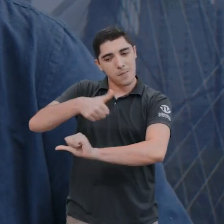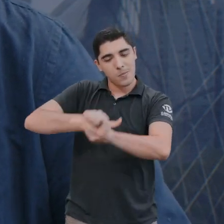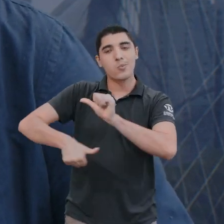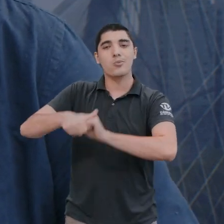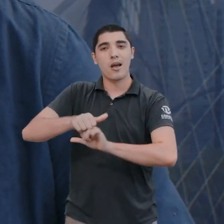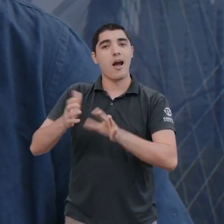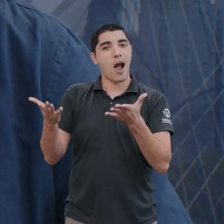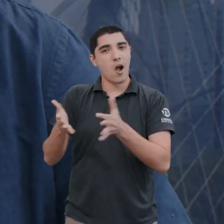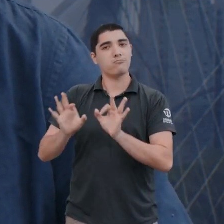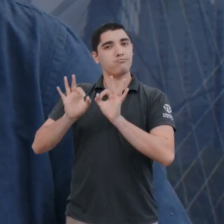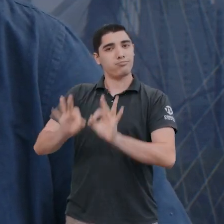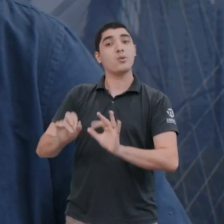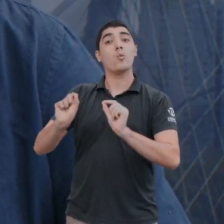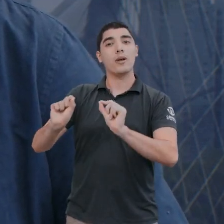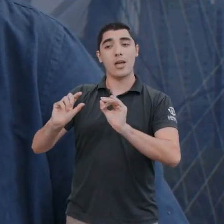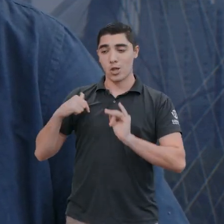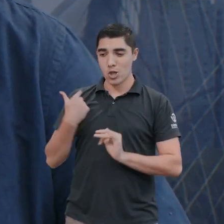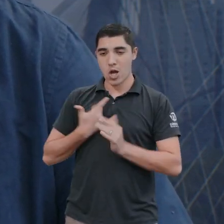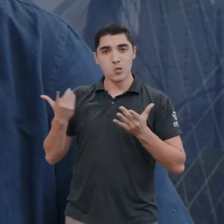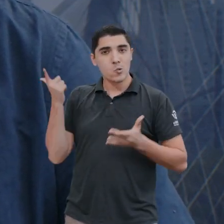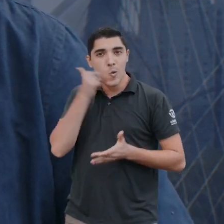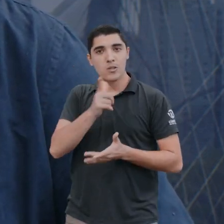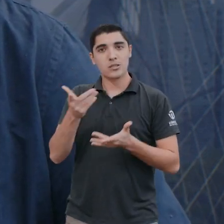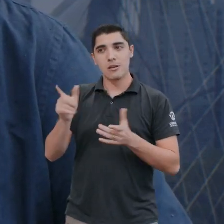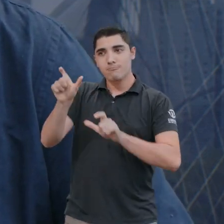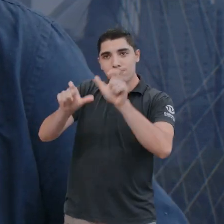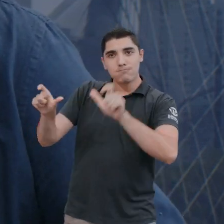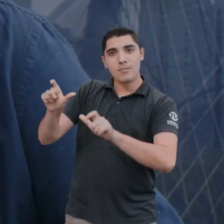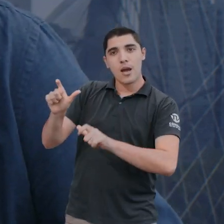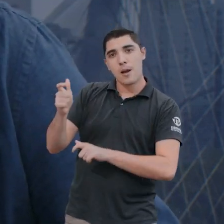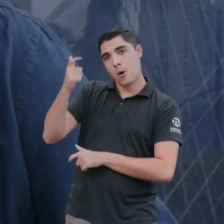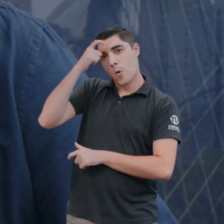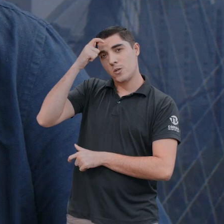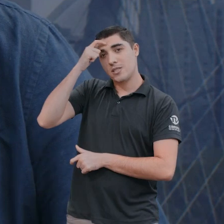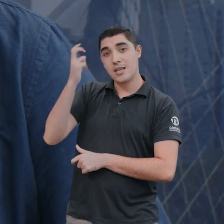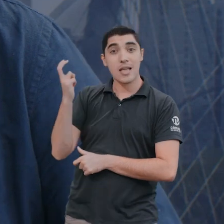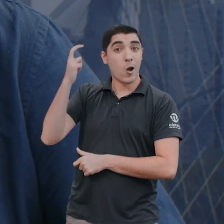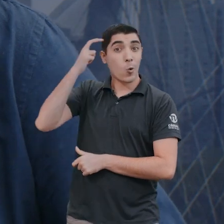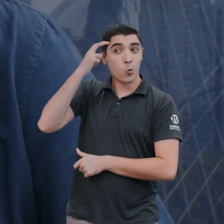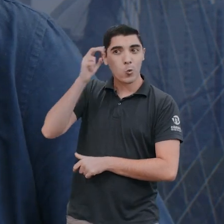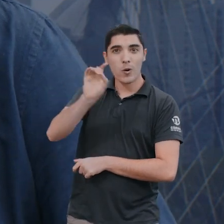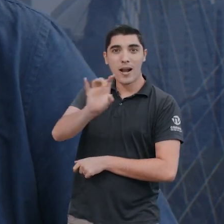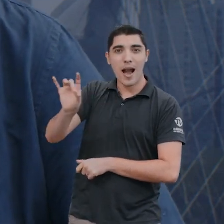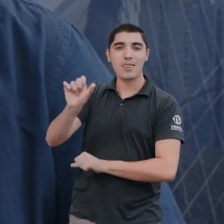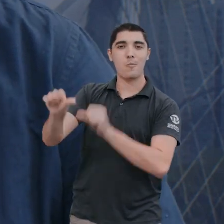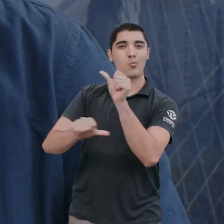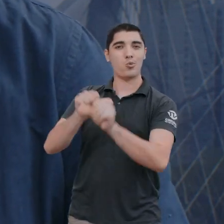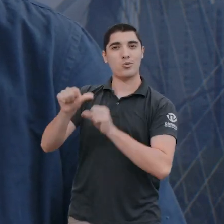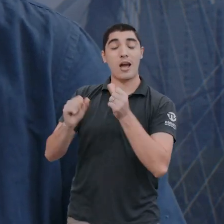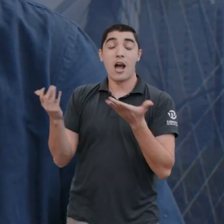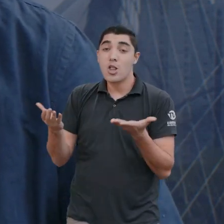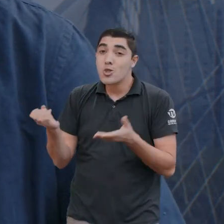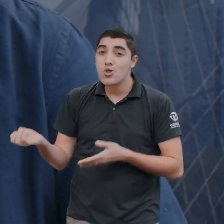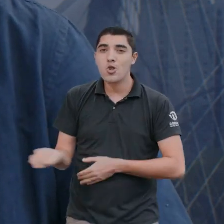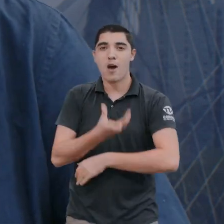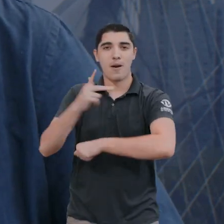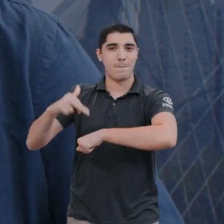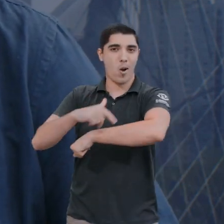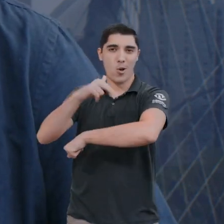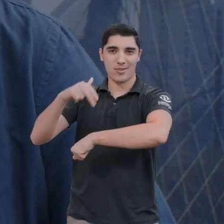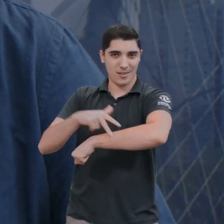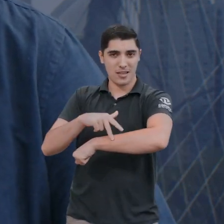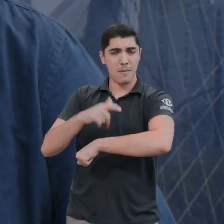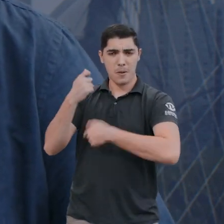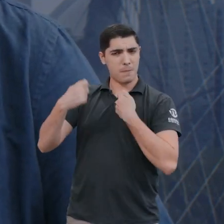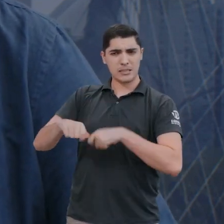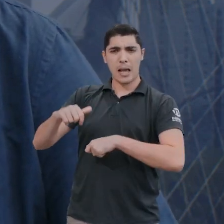regulamentar isso de forma que a gente consiga mudar culturalmente essa visão de moda, que é uma moda que não precisa